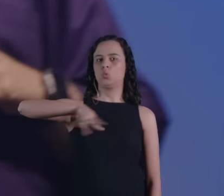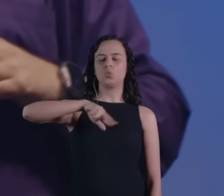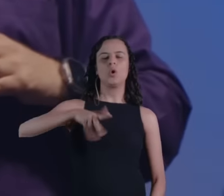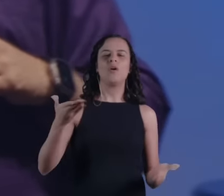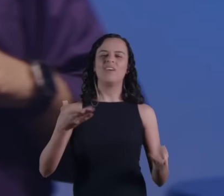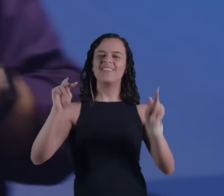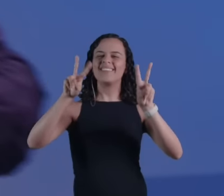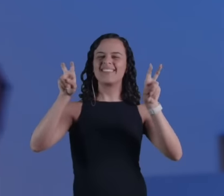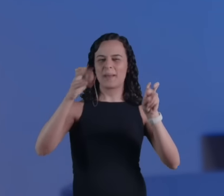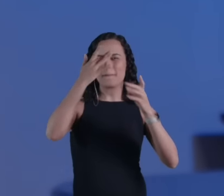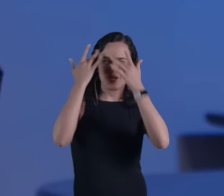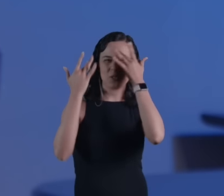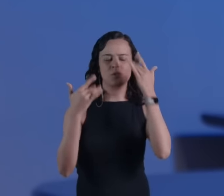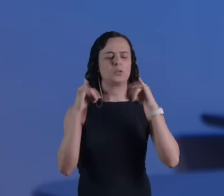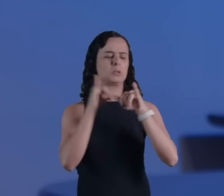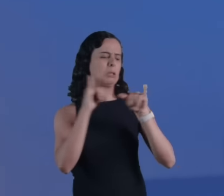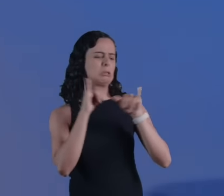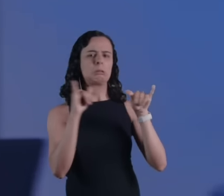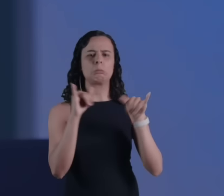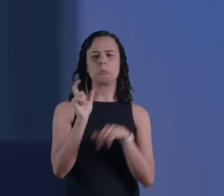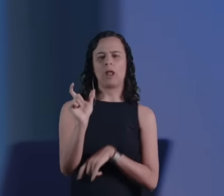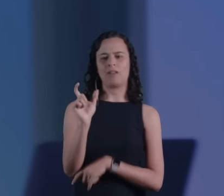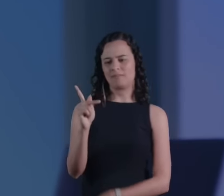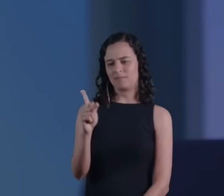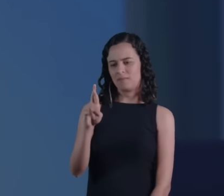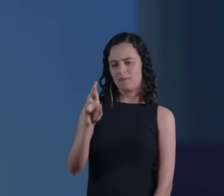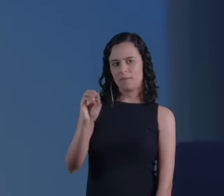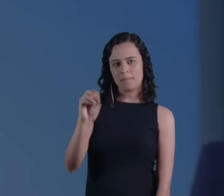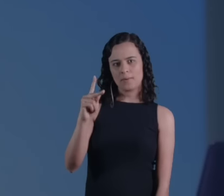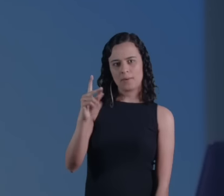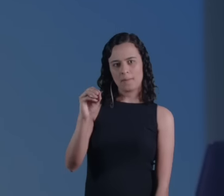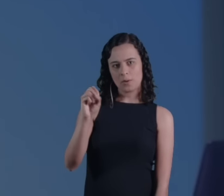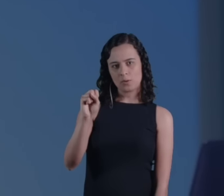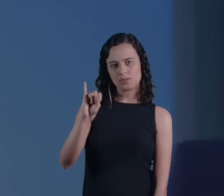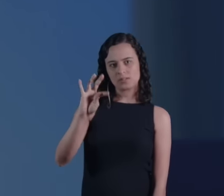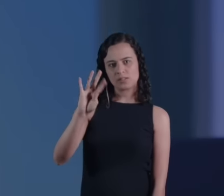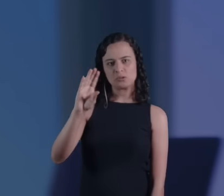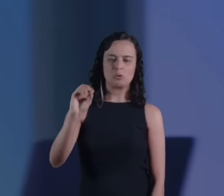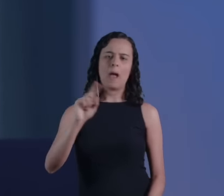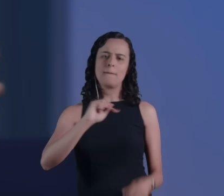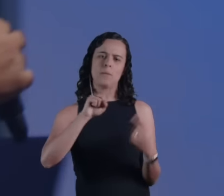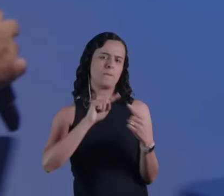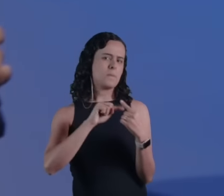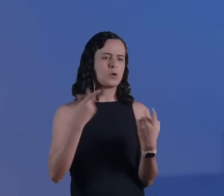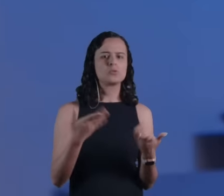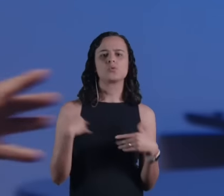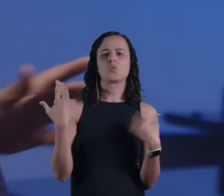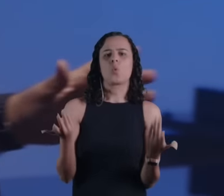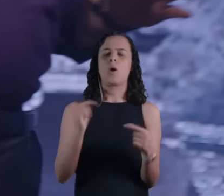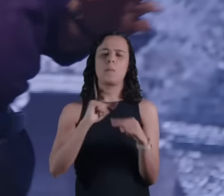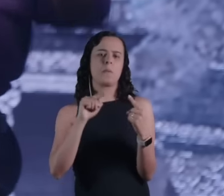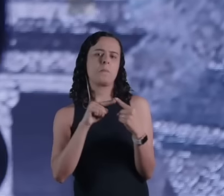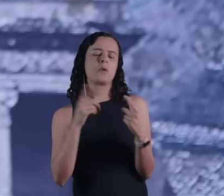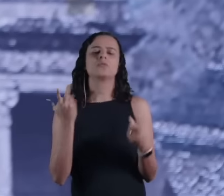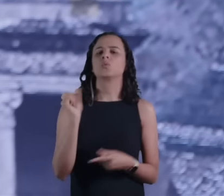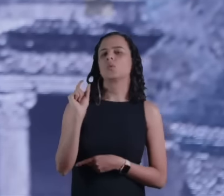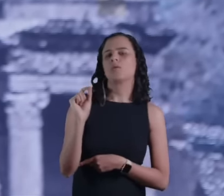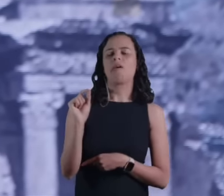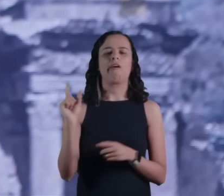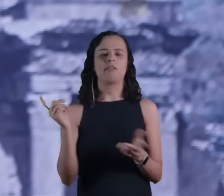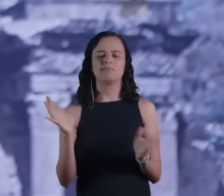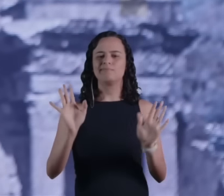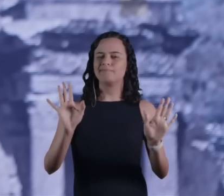propósito. Hoje essa palavra propósito virou uma palavra que todos os coachings aí estão usando. Só que onde